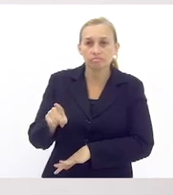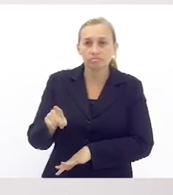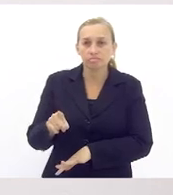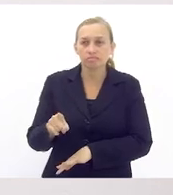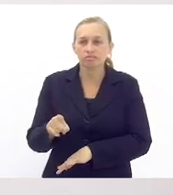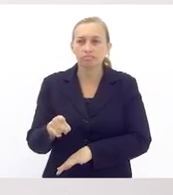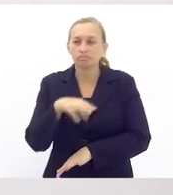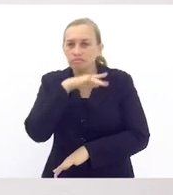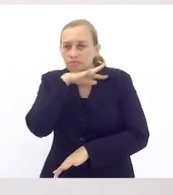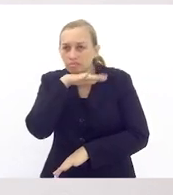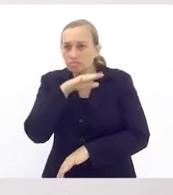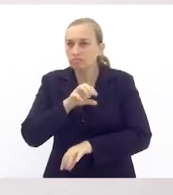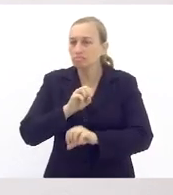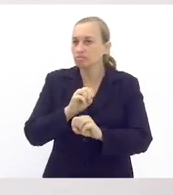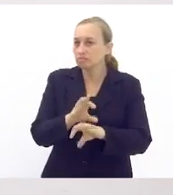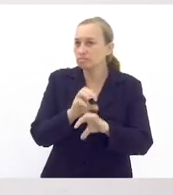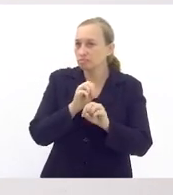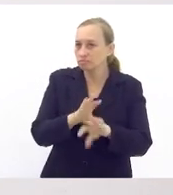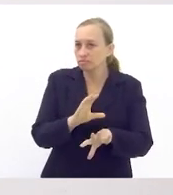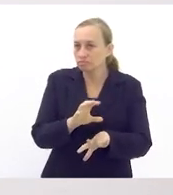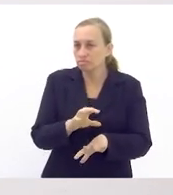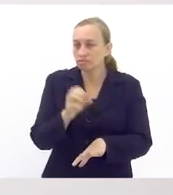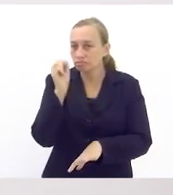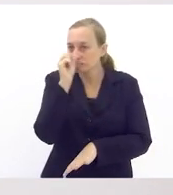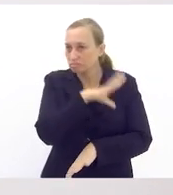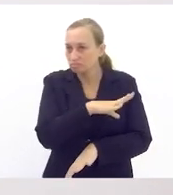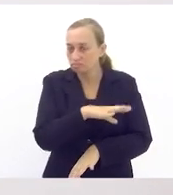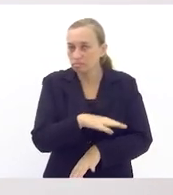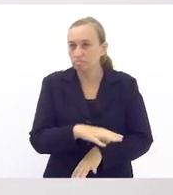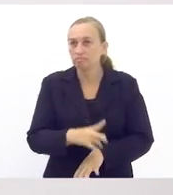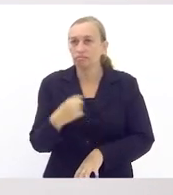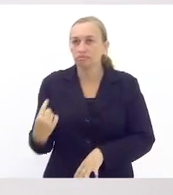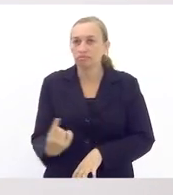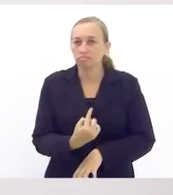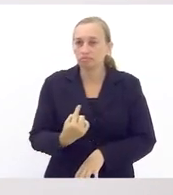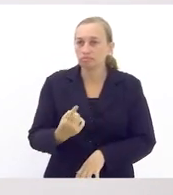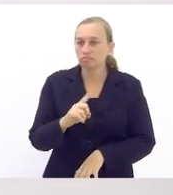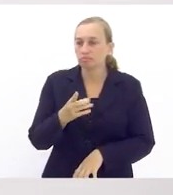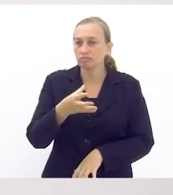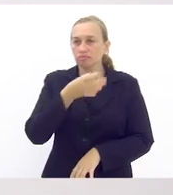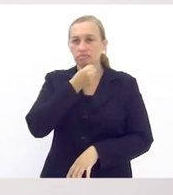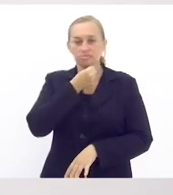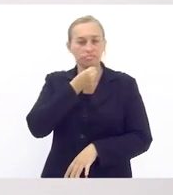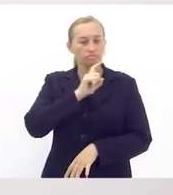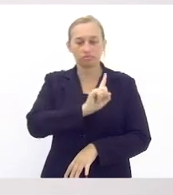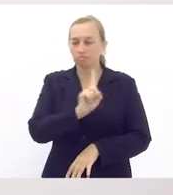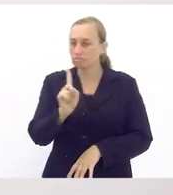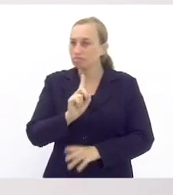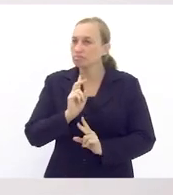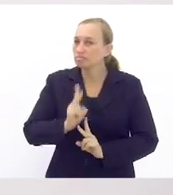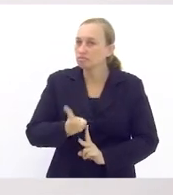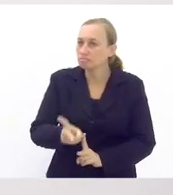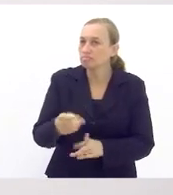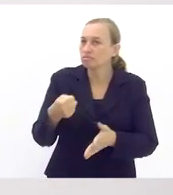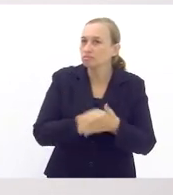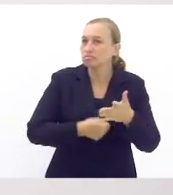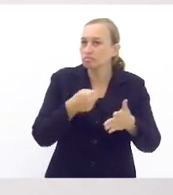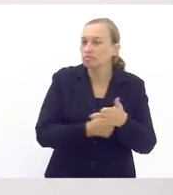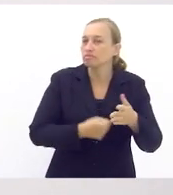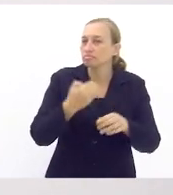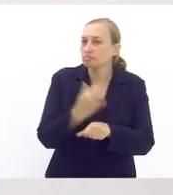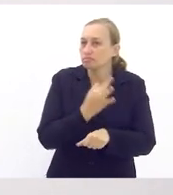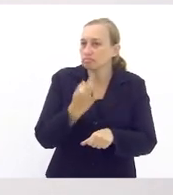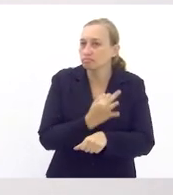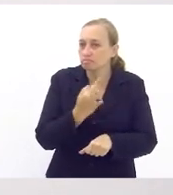precarização do ensino isso é absurdo nós não vamos calar a nossa voz vamos continuar lutando e Resistindo